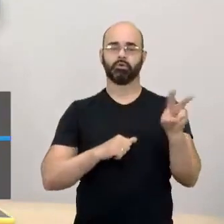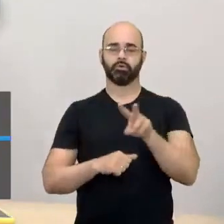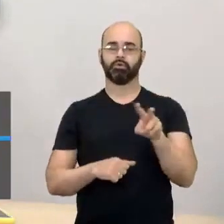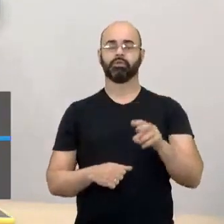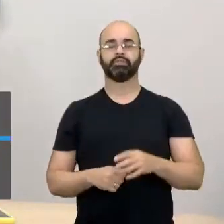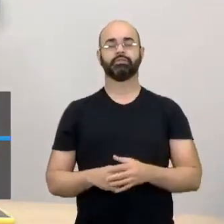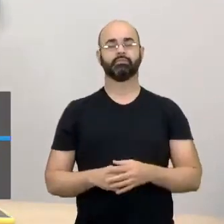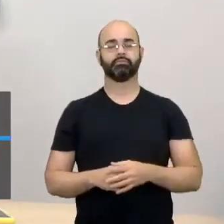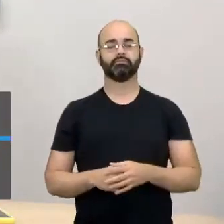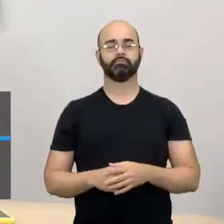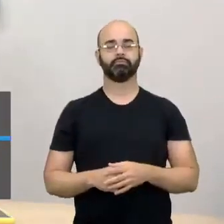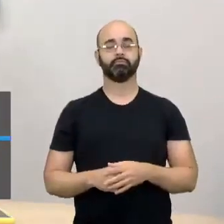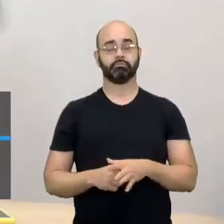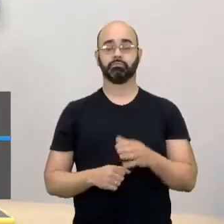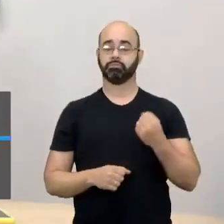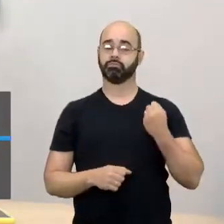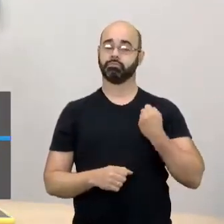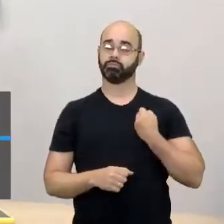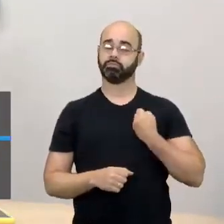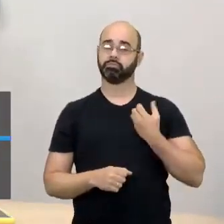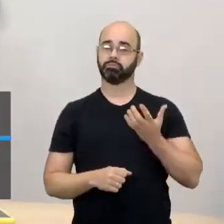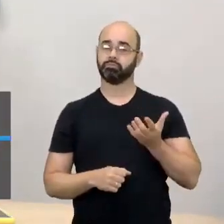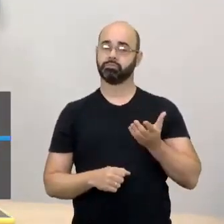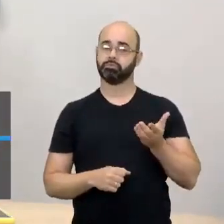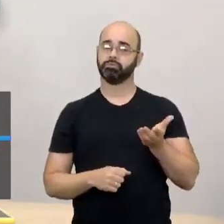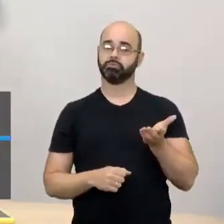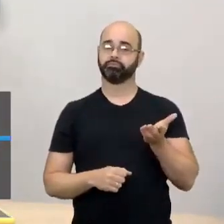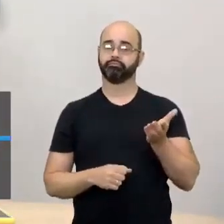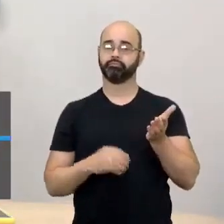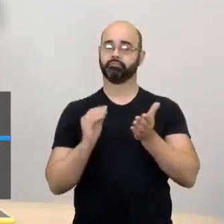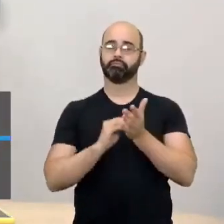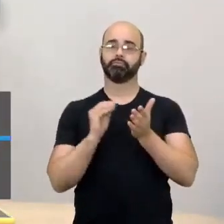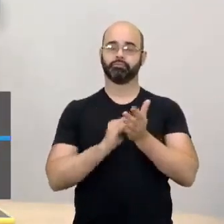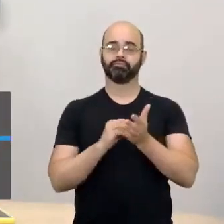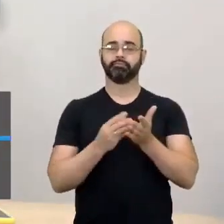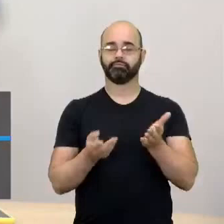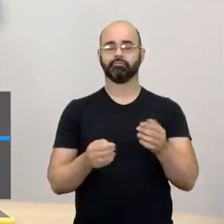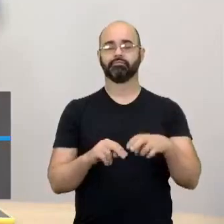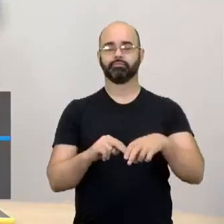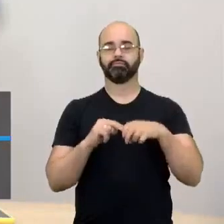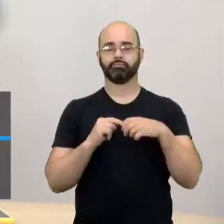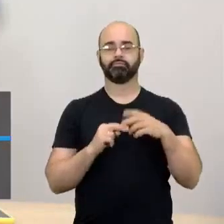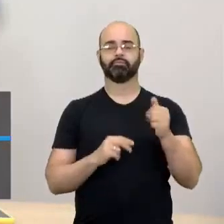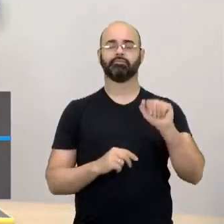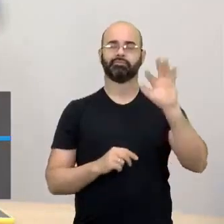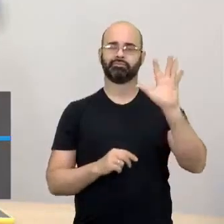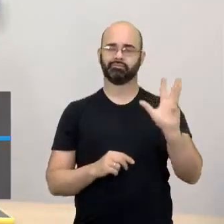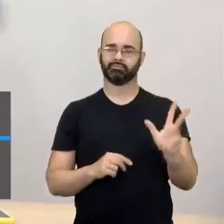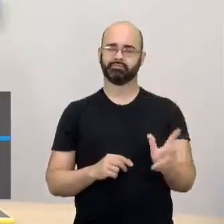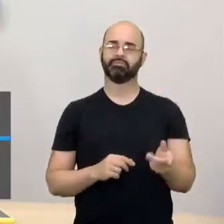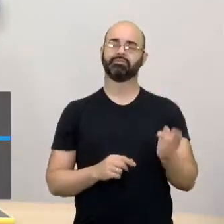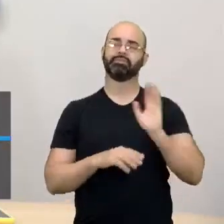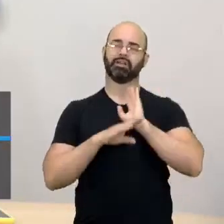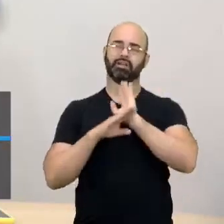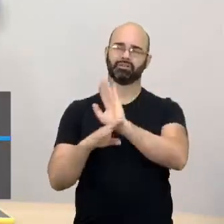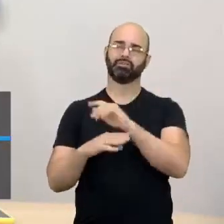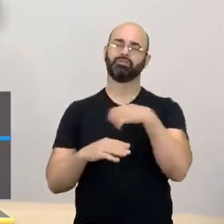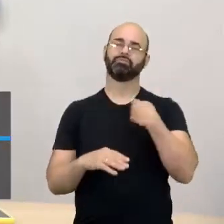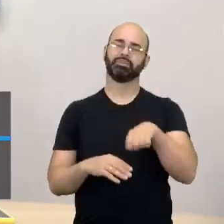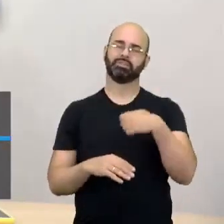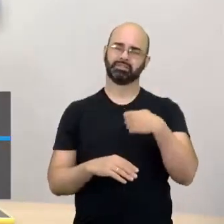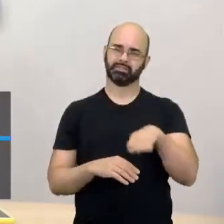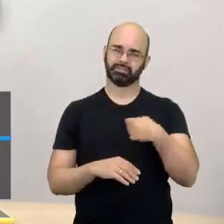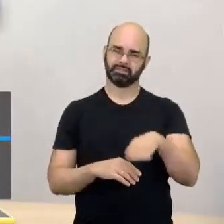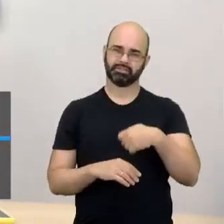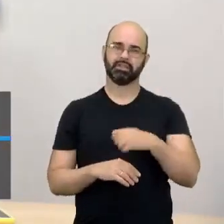é um número aí muito a desejar. Então por isso que a gente fala, o continente africano precisa de muita ajuda, principalmente dos